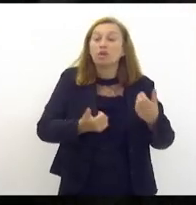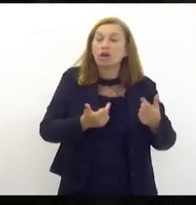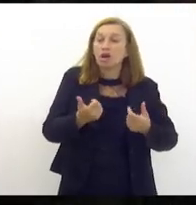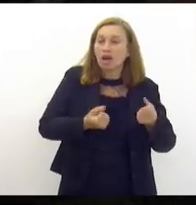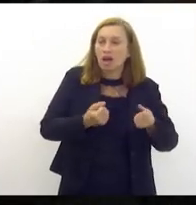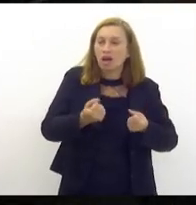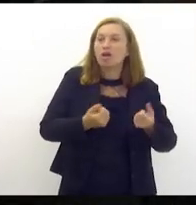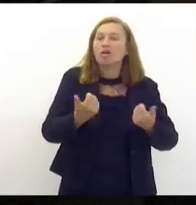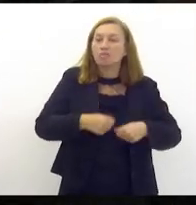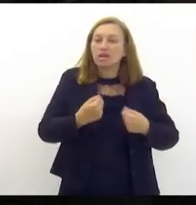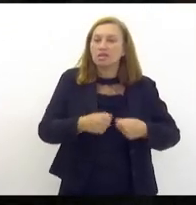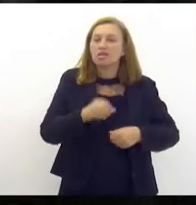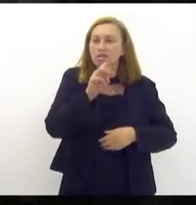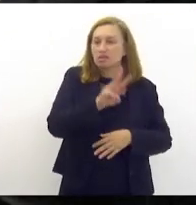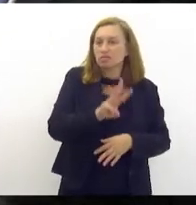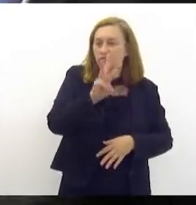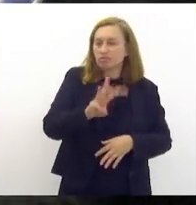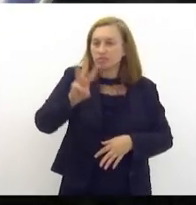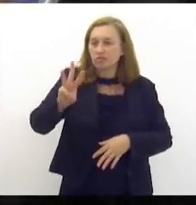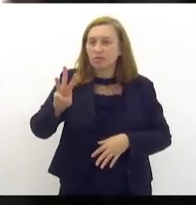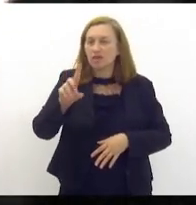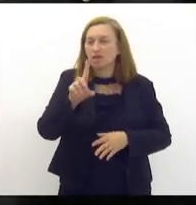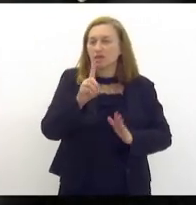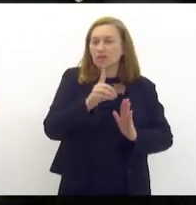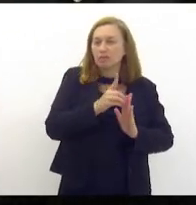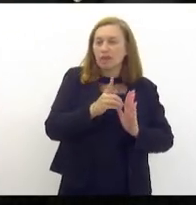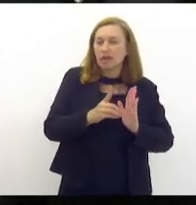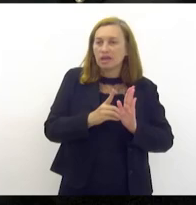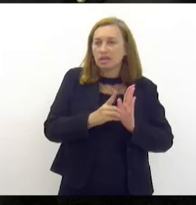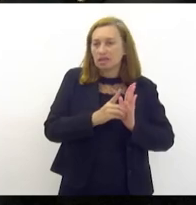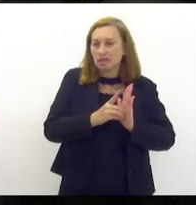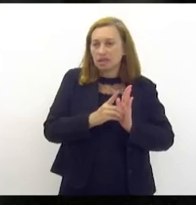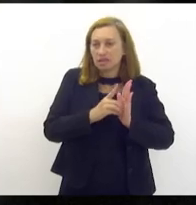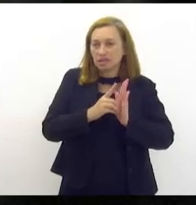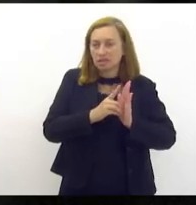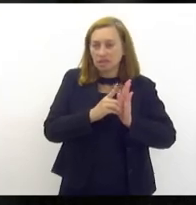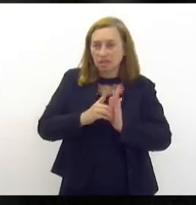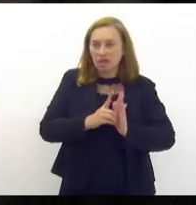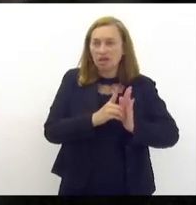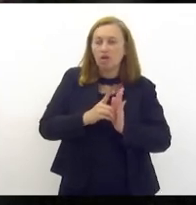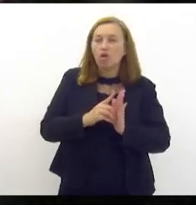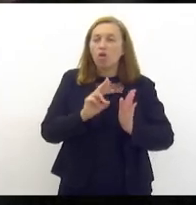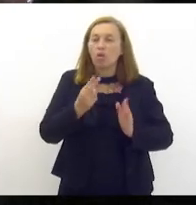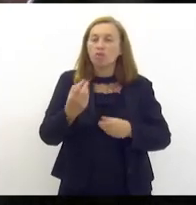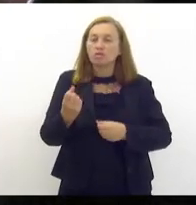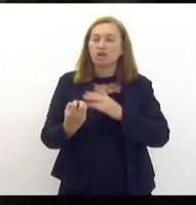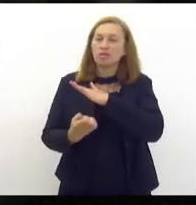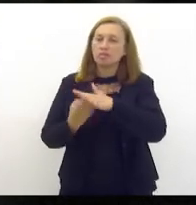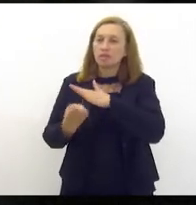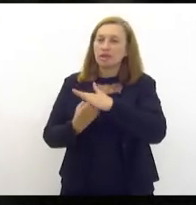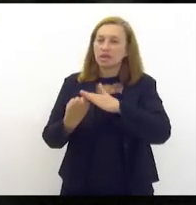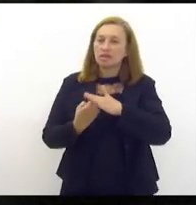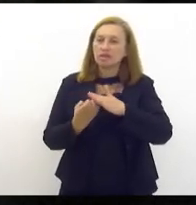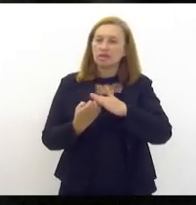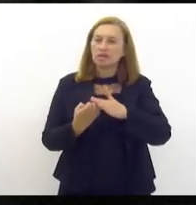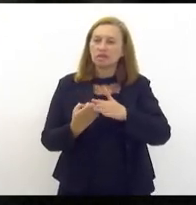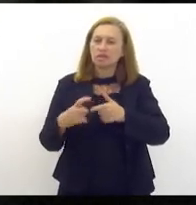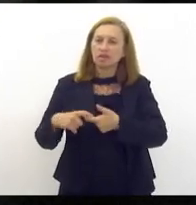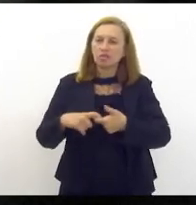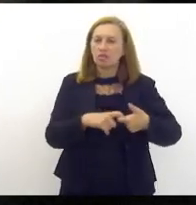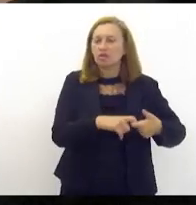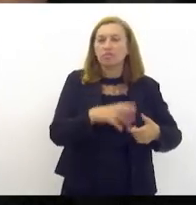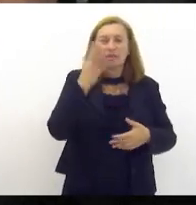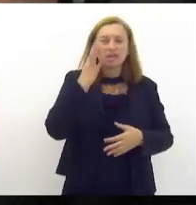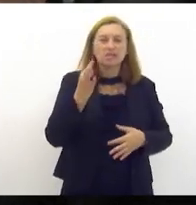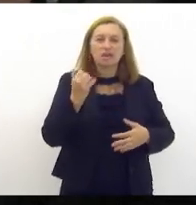entrar no site do Detran 2, 3 dias depois, né, ou no site da empresa que está rebocando, para saber para onde foi o seu veículo. E muitas